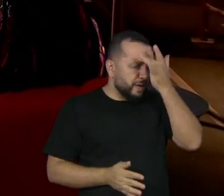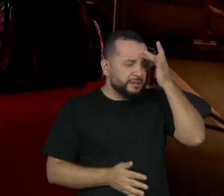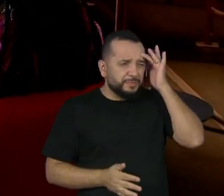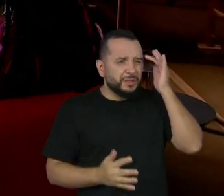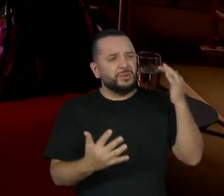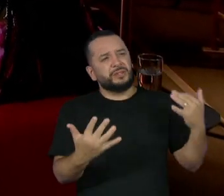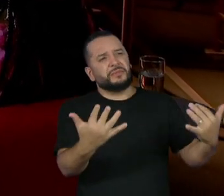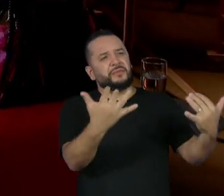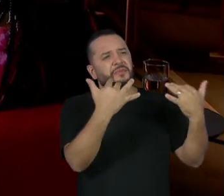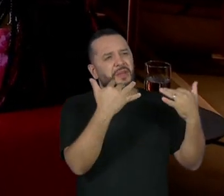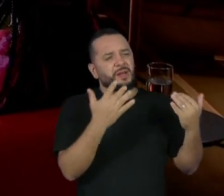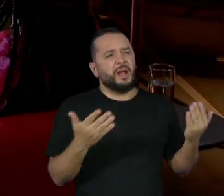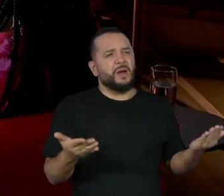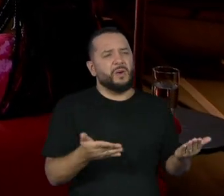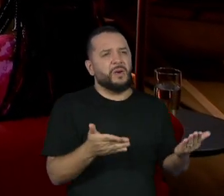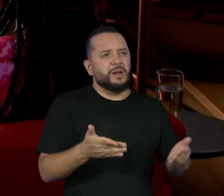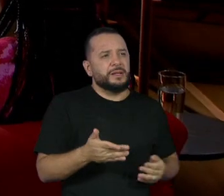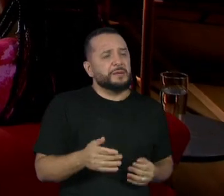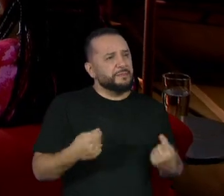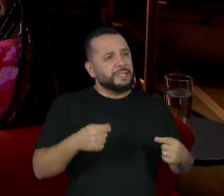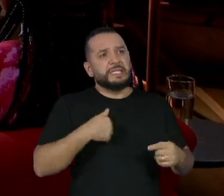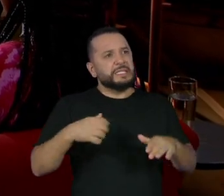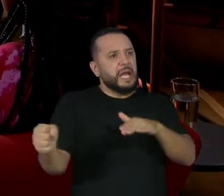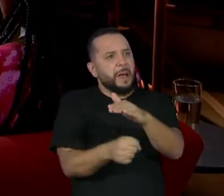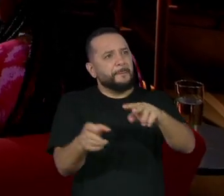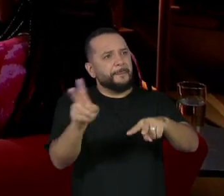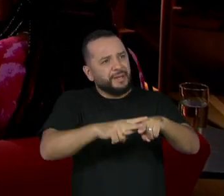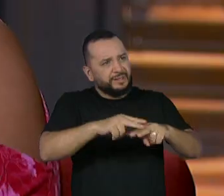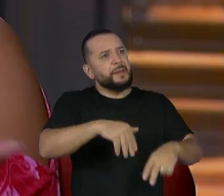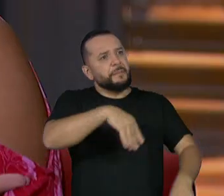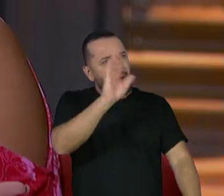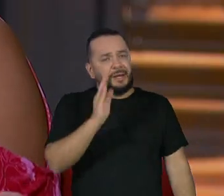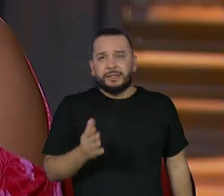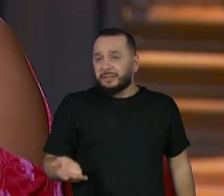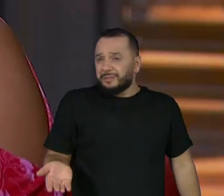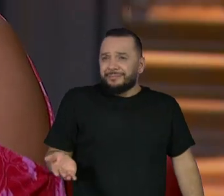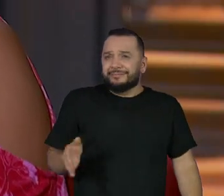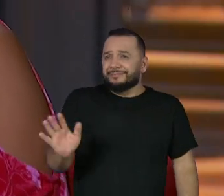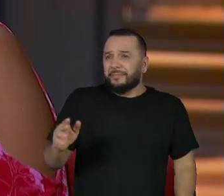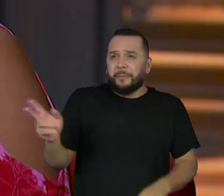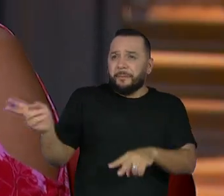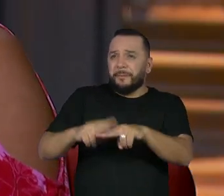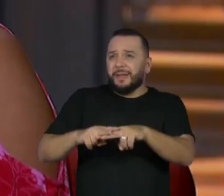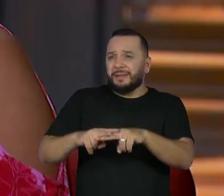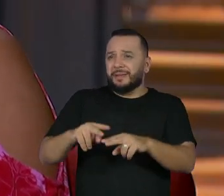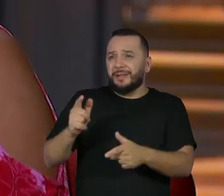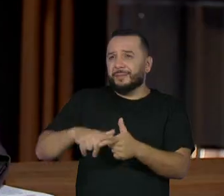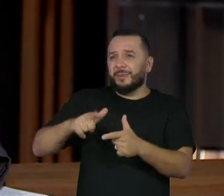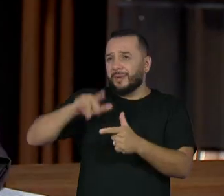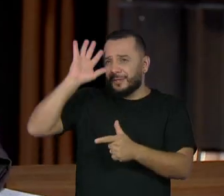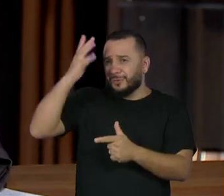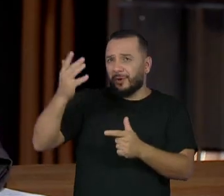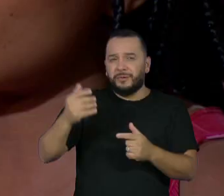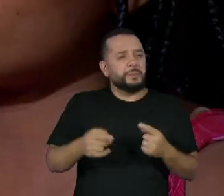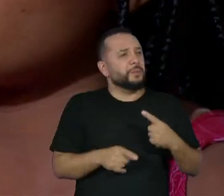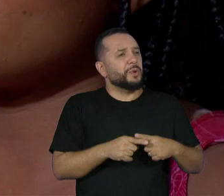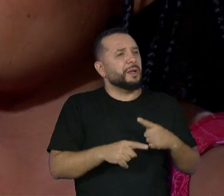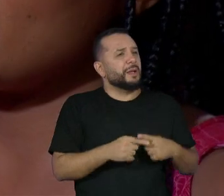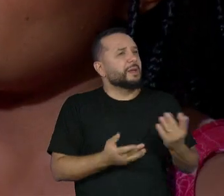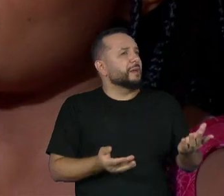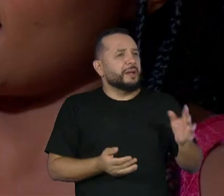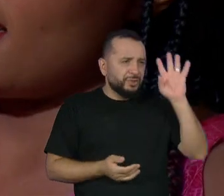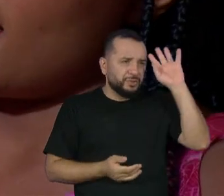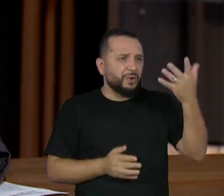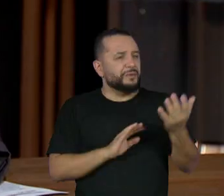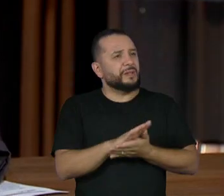assim, que acha que tem que prender mais ainda, né? E a gente está vendo que isso não está resolvendo. Por quê? Isso não resolve. Por quê?